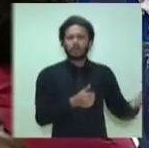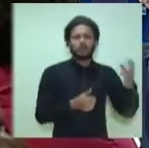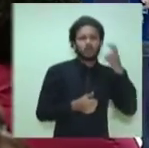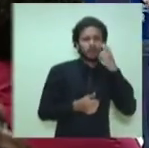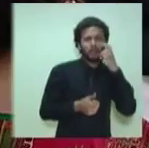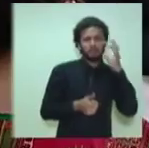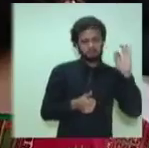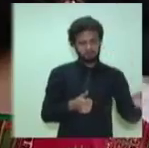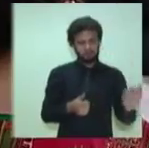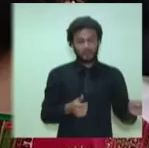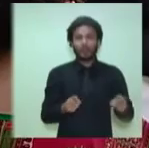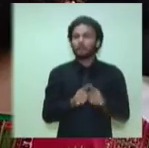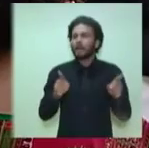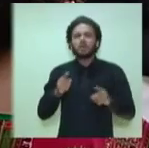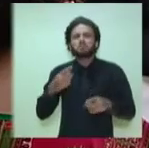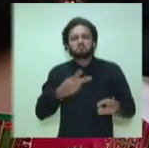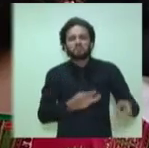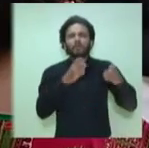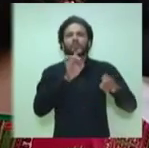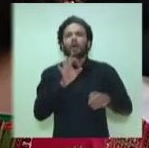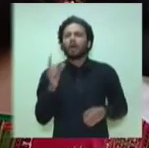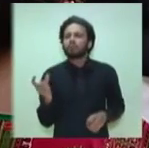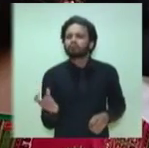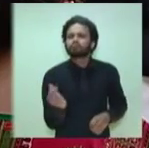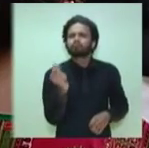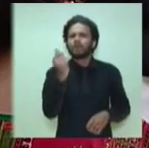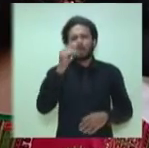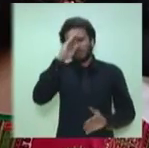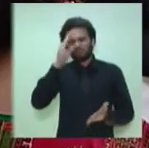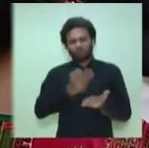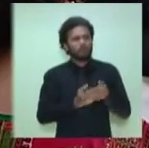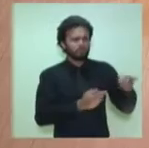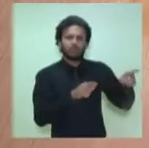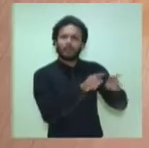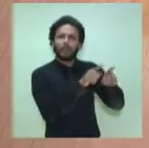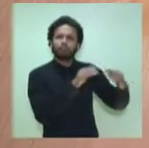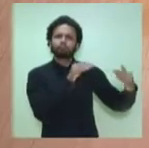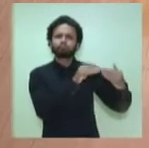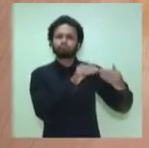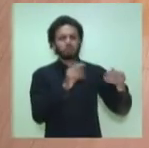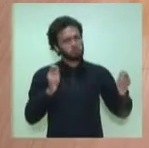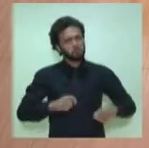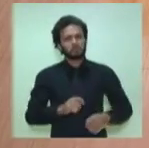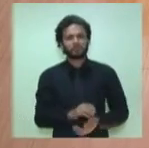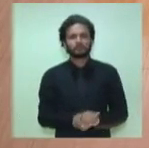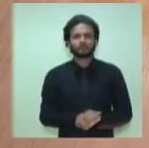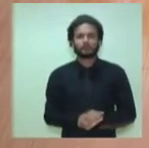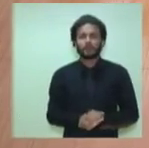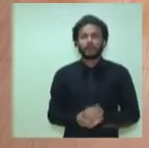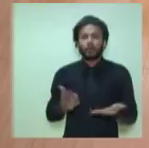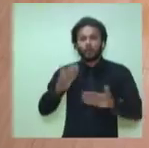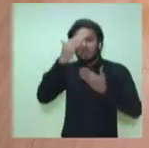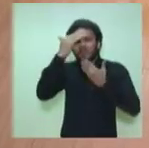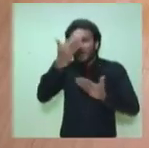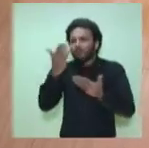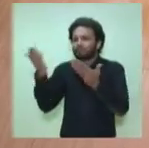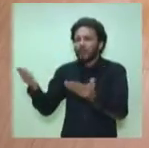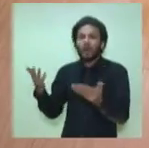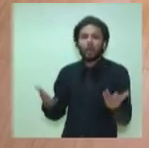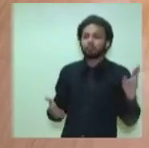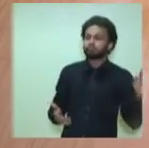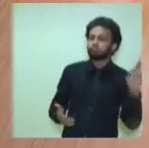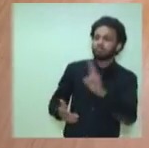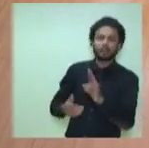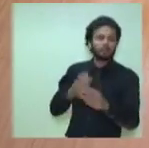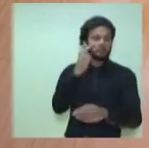reconhecer, porque não vejo valor só no que acredito. Vejo também no que os outros acreditam. Muito obrigado, candidato. Vamos agora à réplica do candidato Marcelo Ramos. O